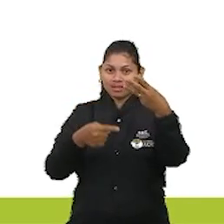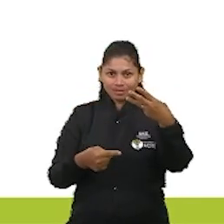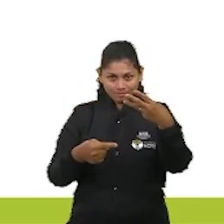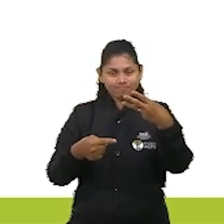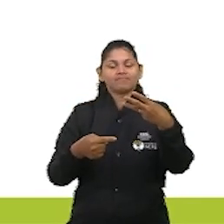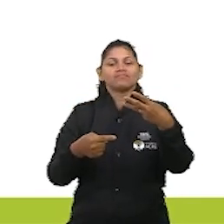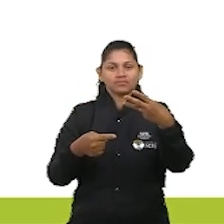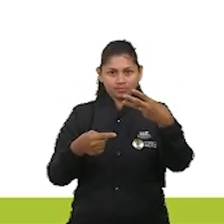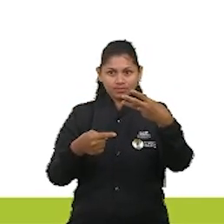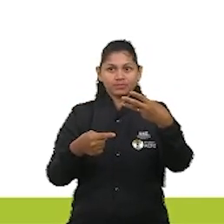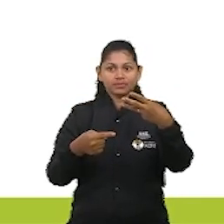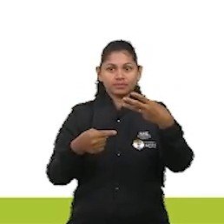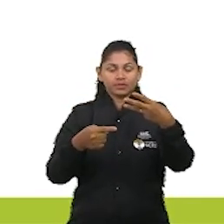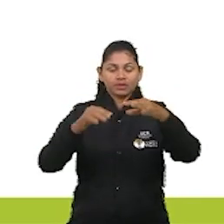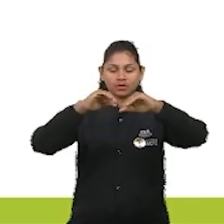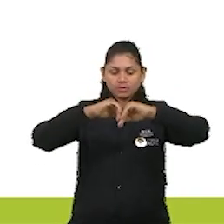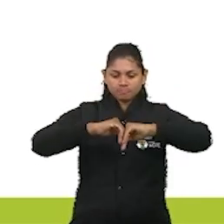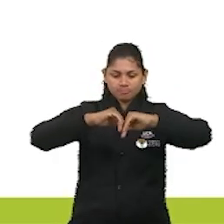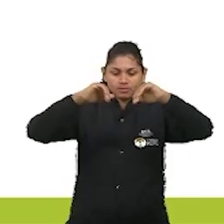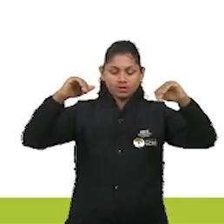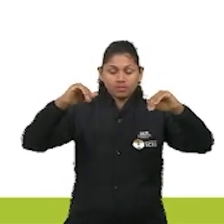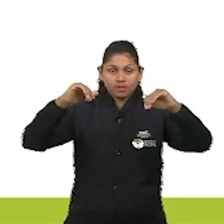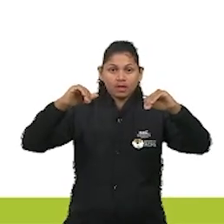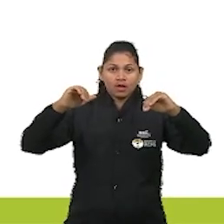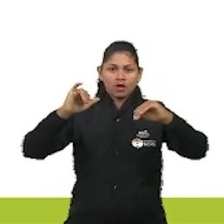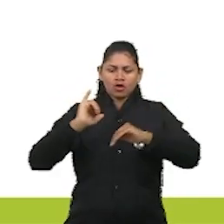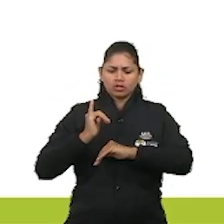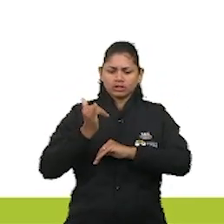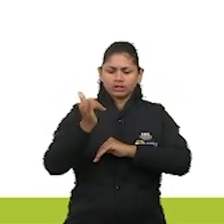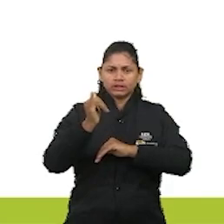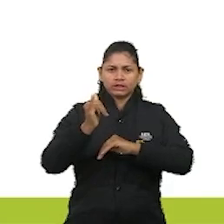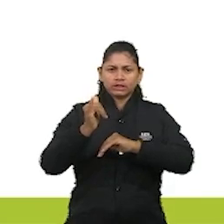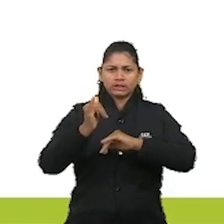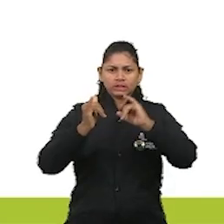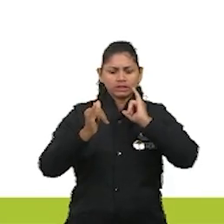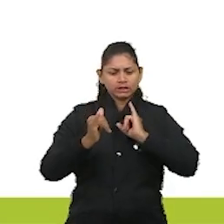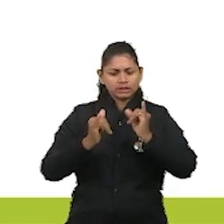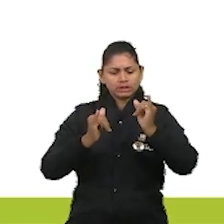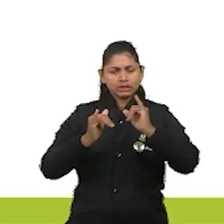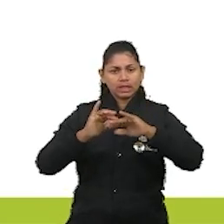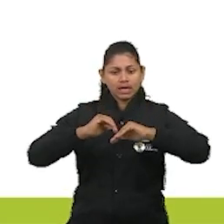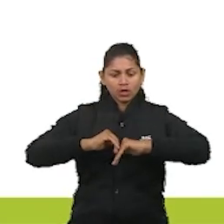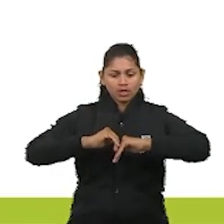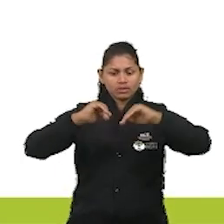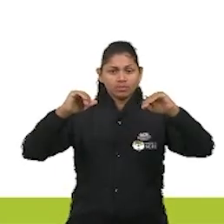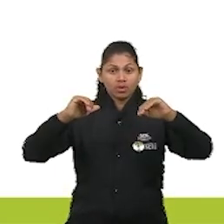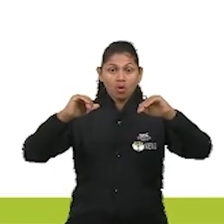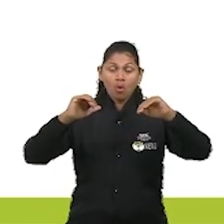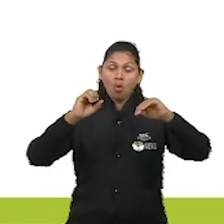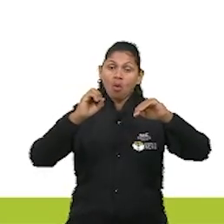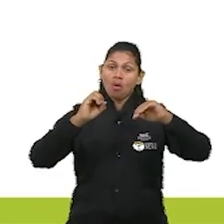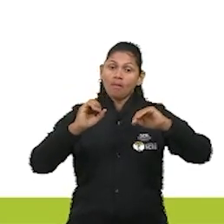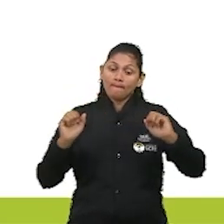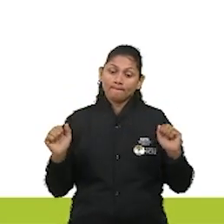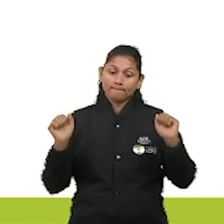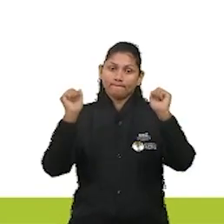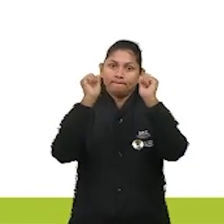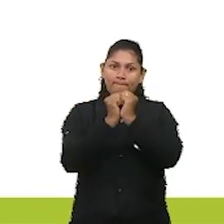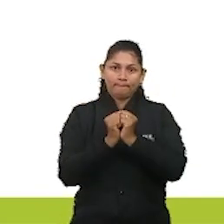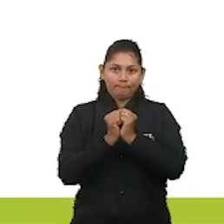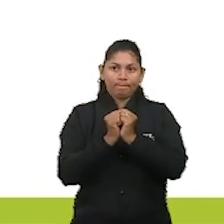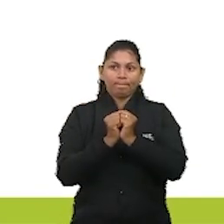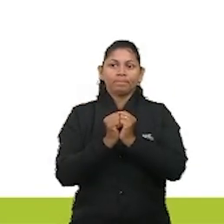corrente se separam ou se juntam. Então vamos entender aqui. Como a gente sabe, esse símbolo é o